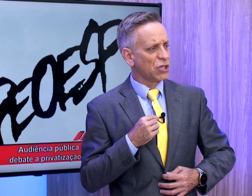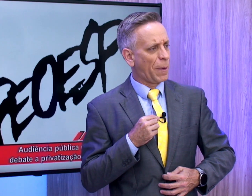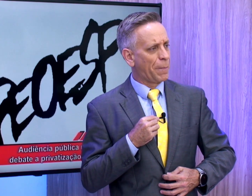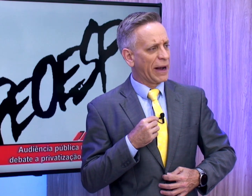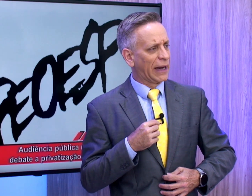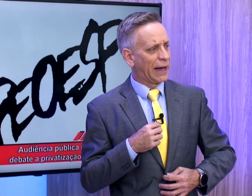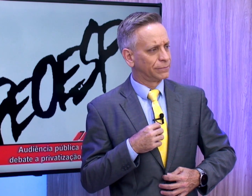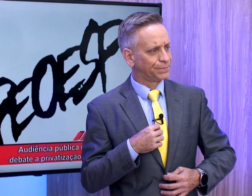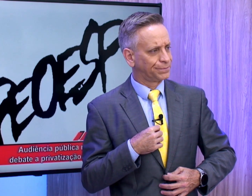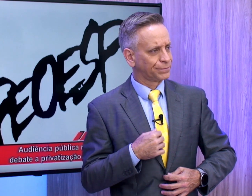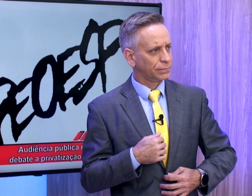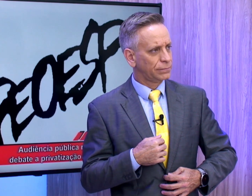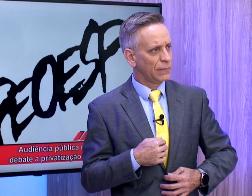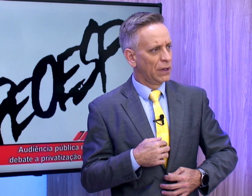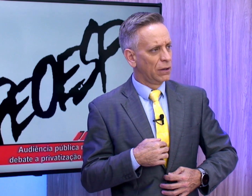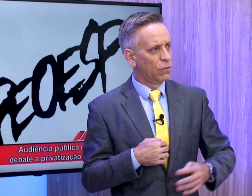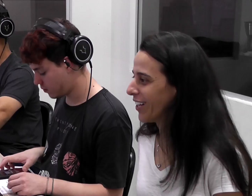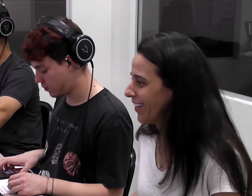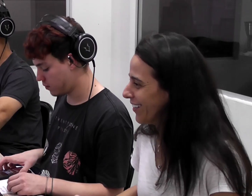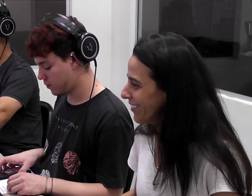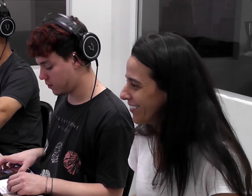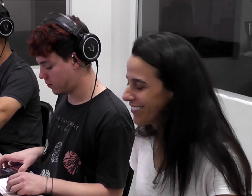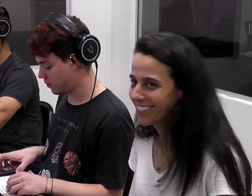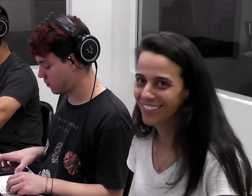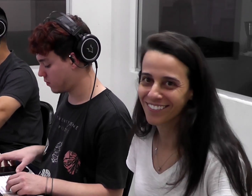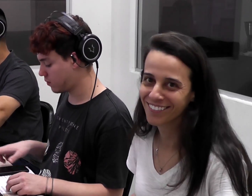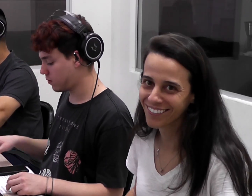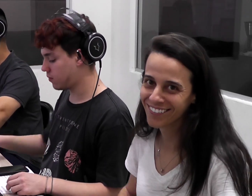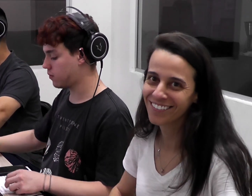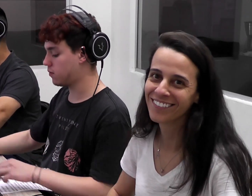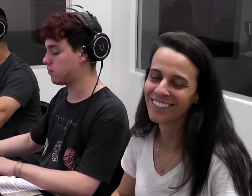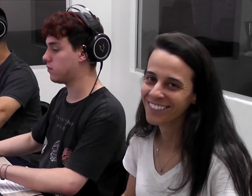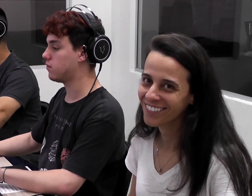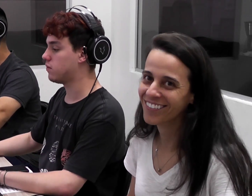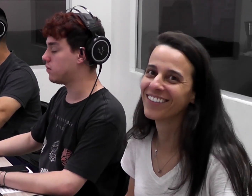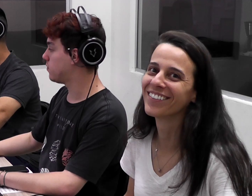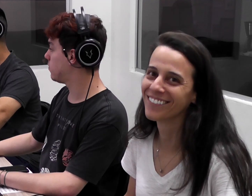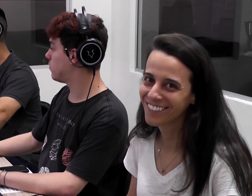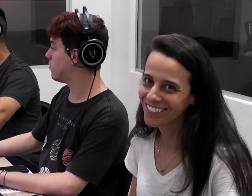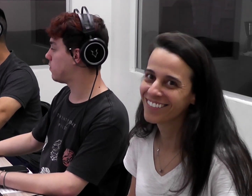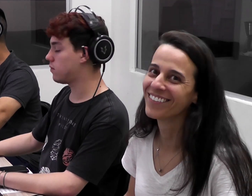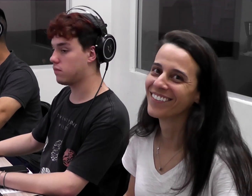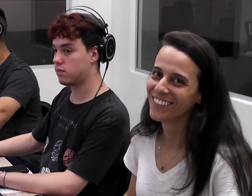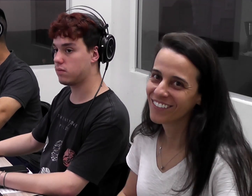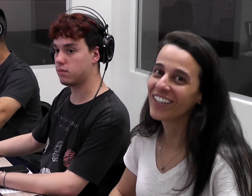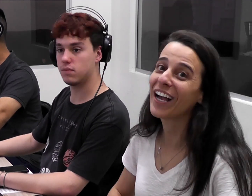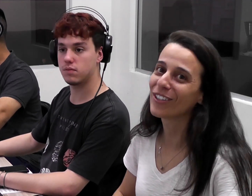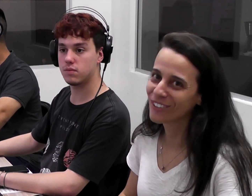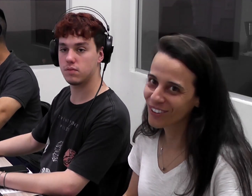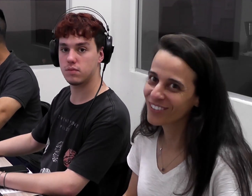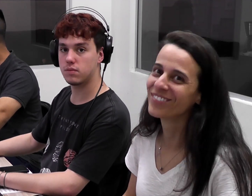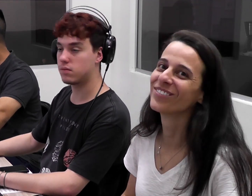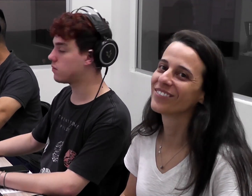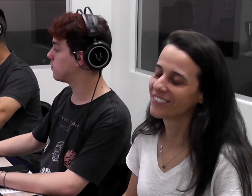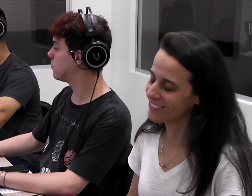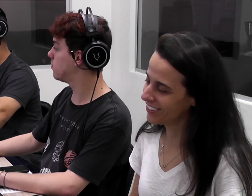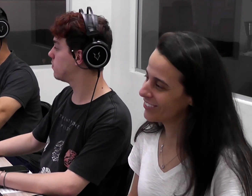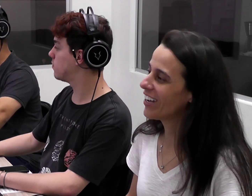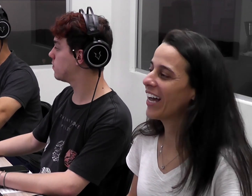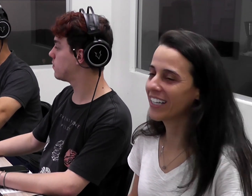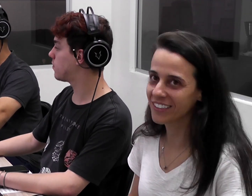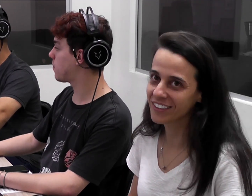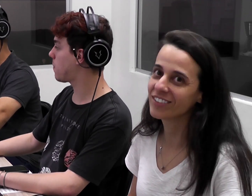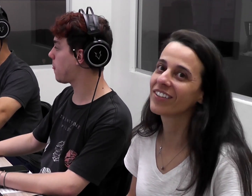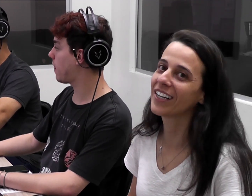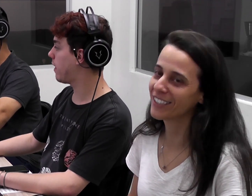conta. Quanto seu pai paga lá? Com quatro mulheres deve pagar metade do salário dele. Hã? Vai água lá, né,